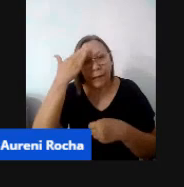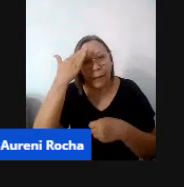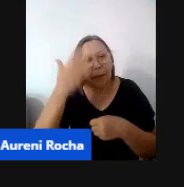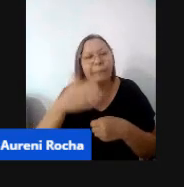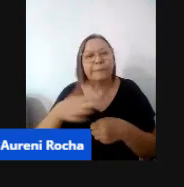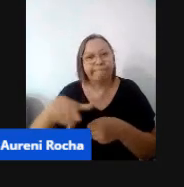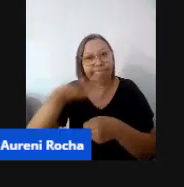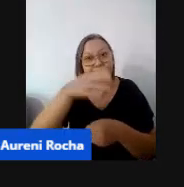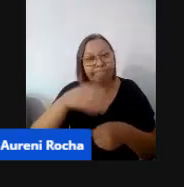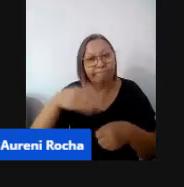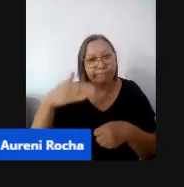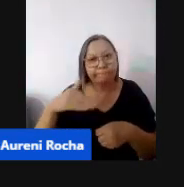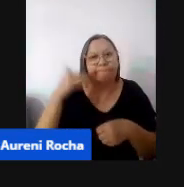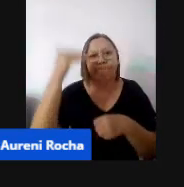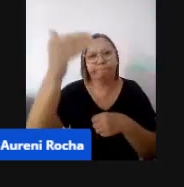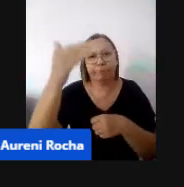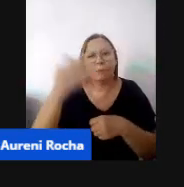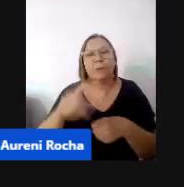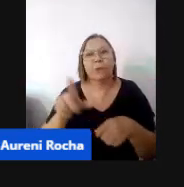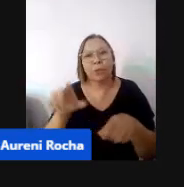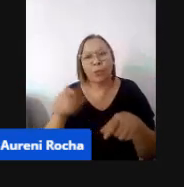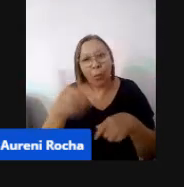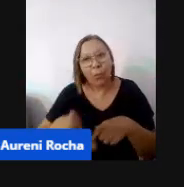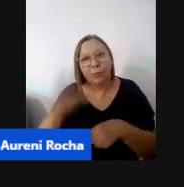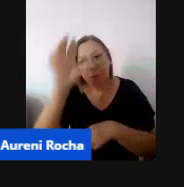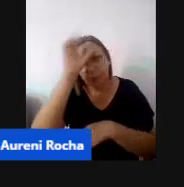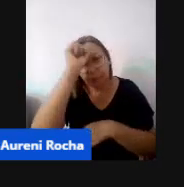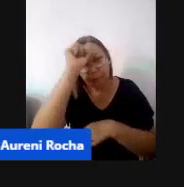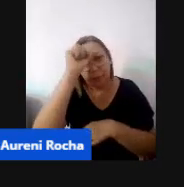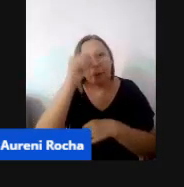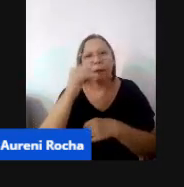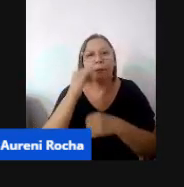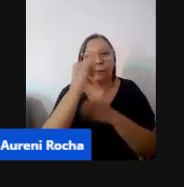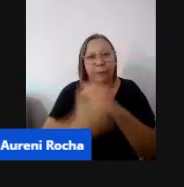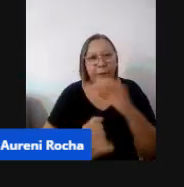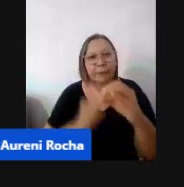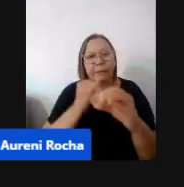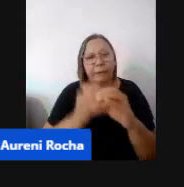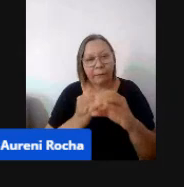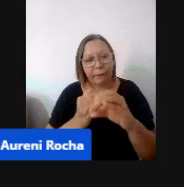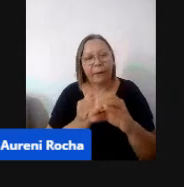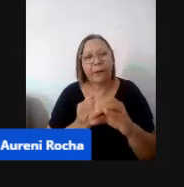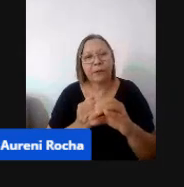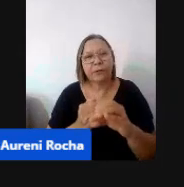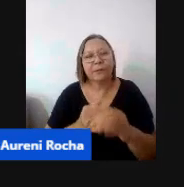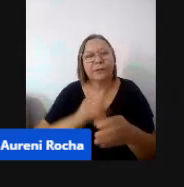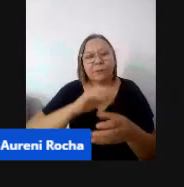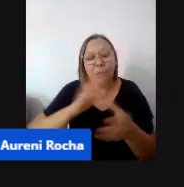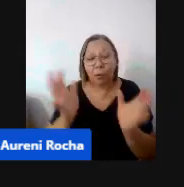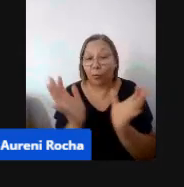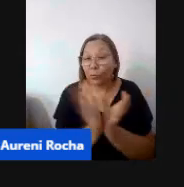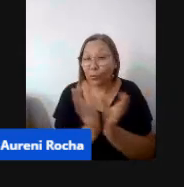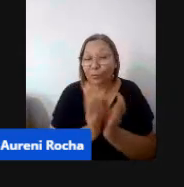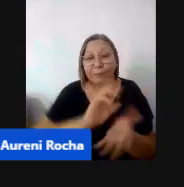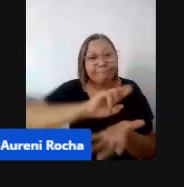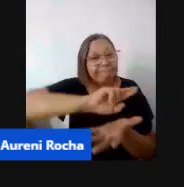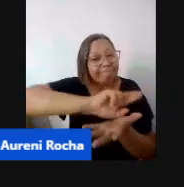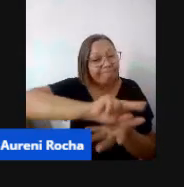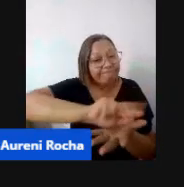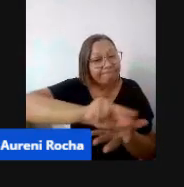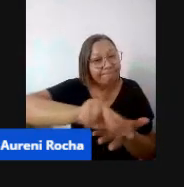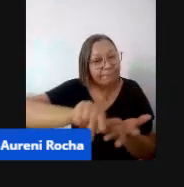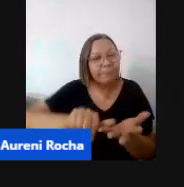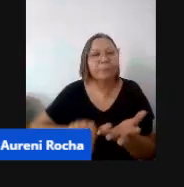inglês com a internet, com jogos. Então, é uma turma extremamente heterogênea. Então, a ideia é trazer conteúdos de